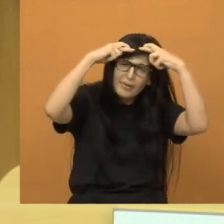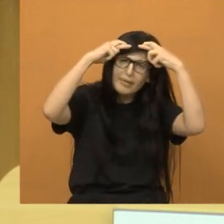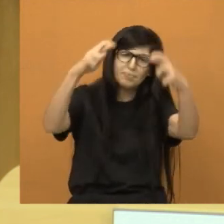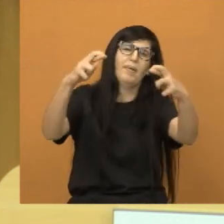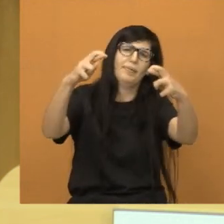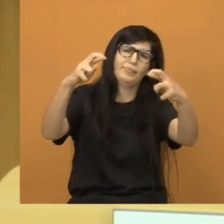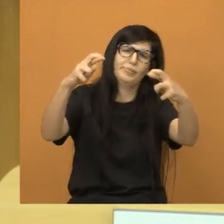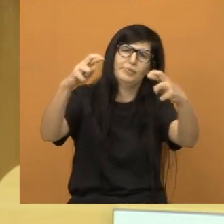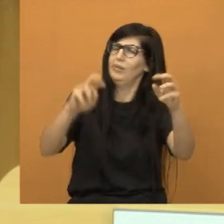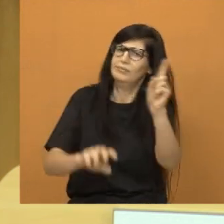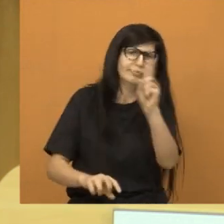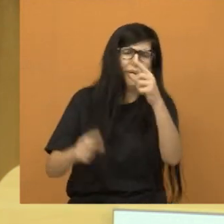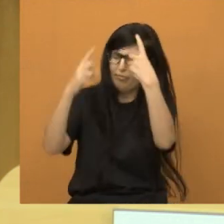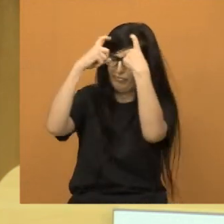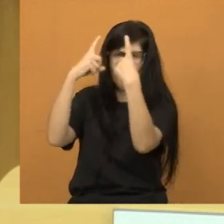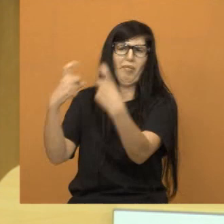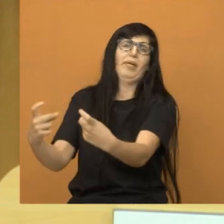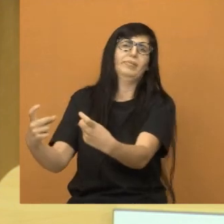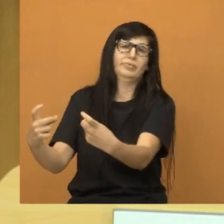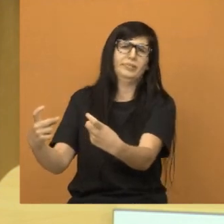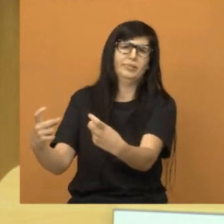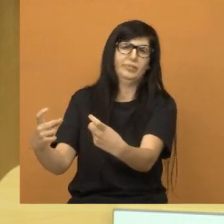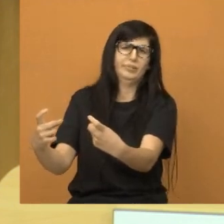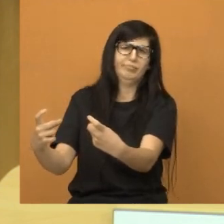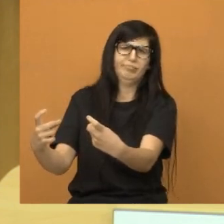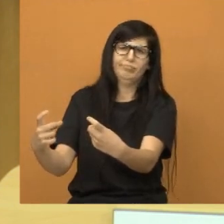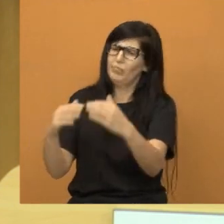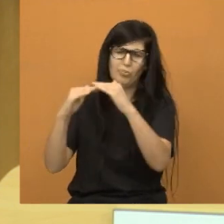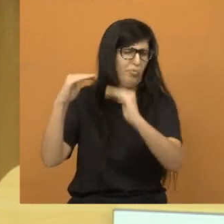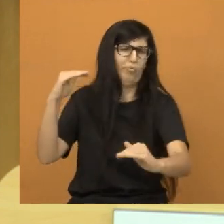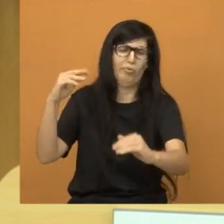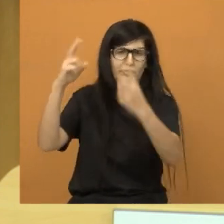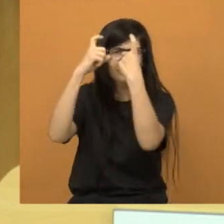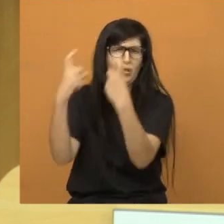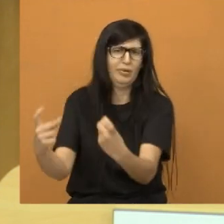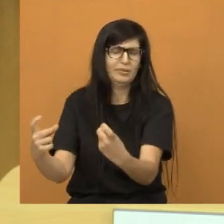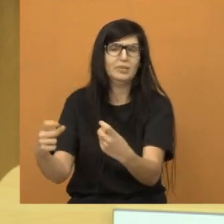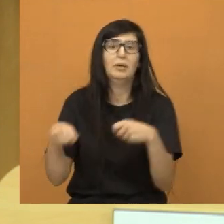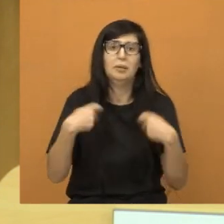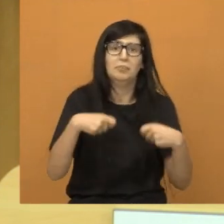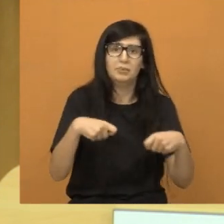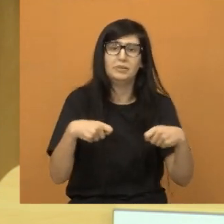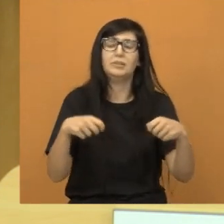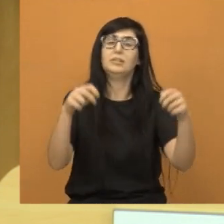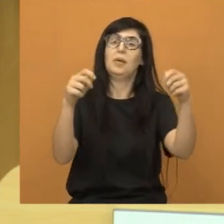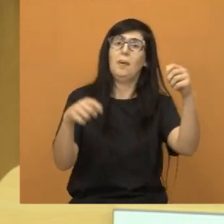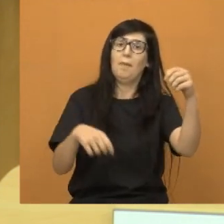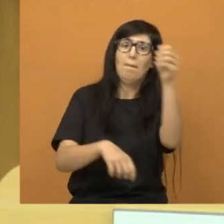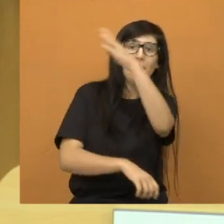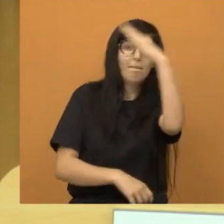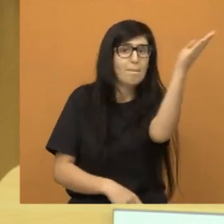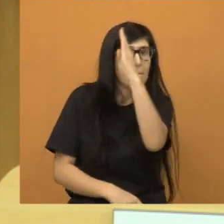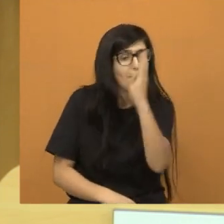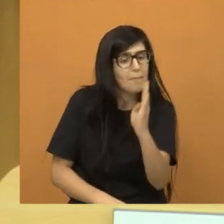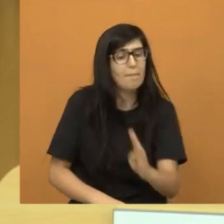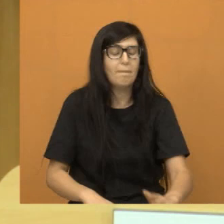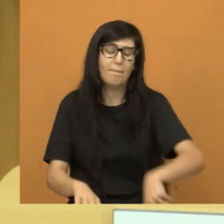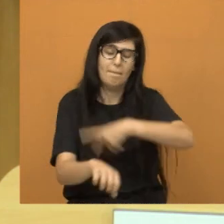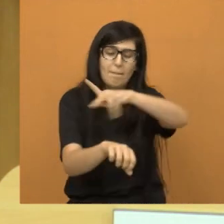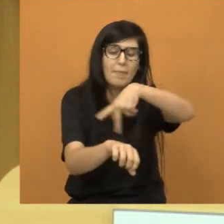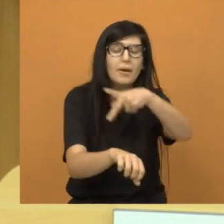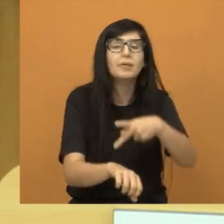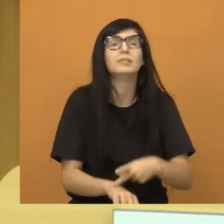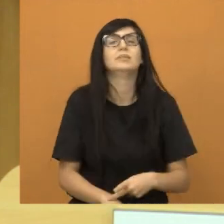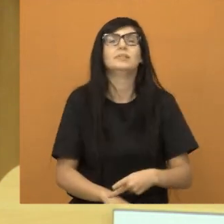Existem outras armas para que a gente possa construir o Brasil que nós queremos. A arma da educação, a arma